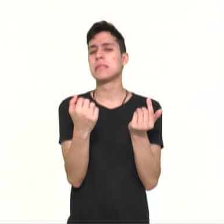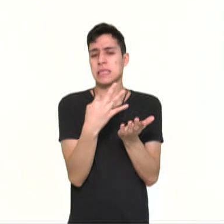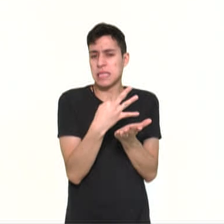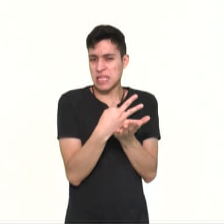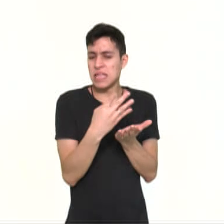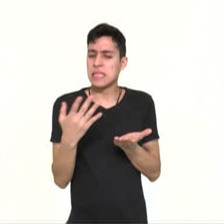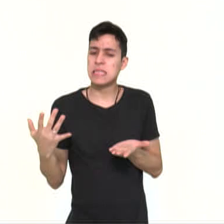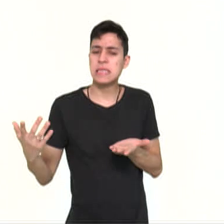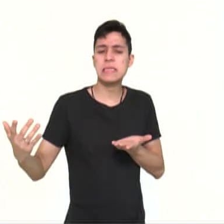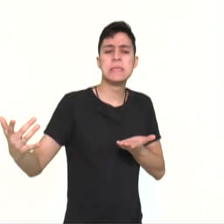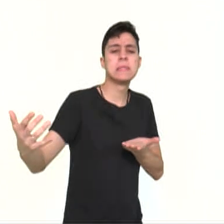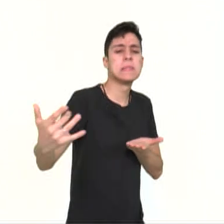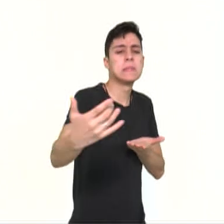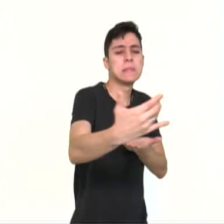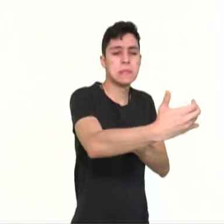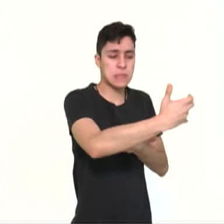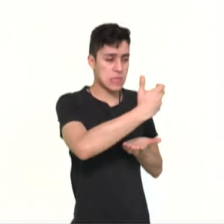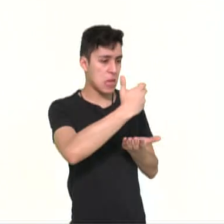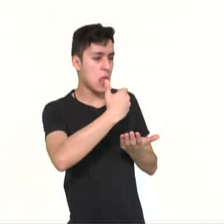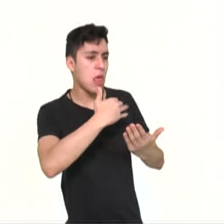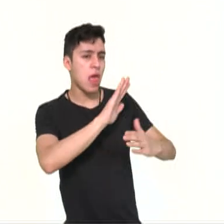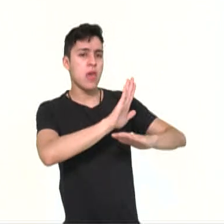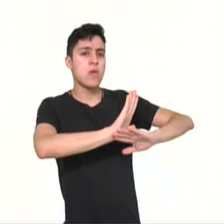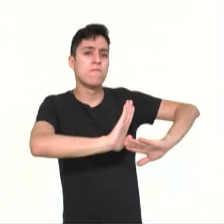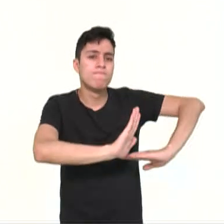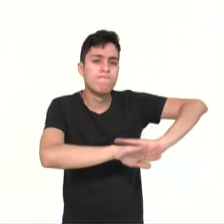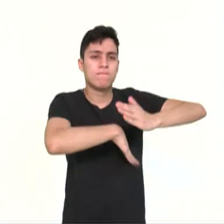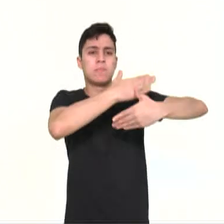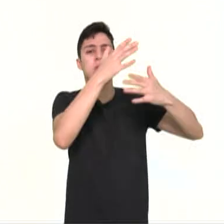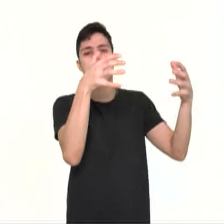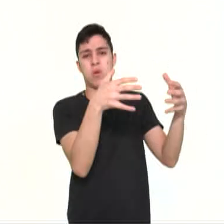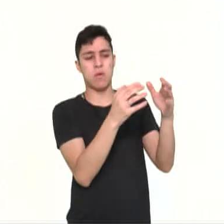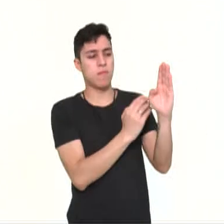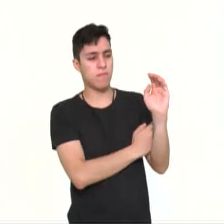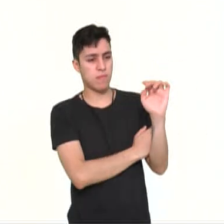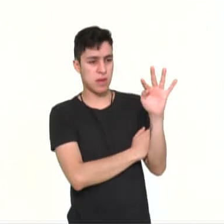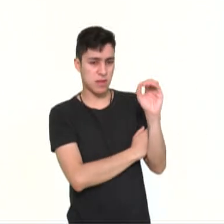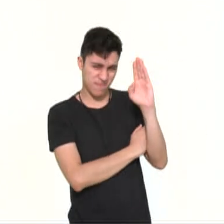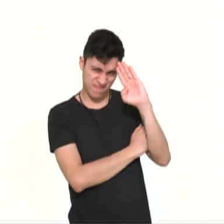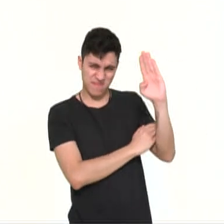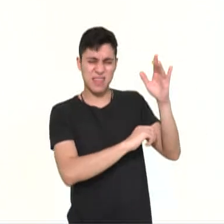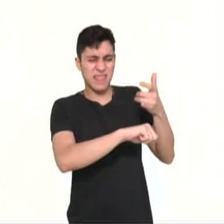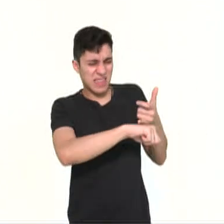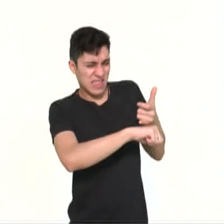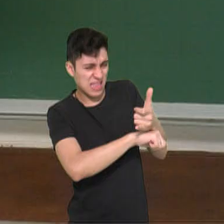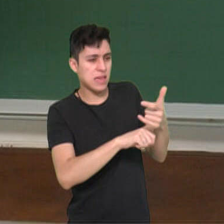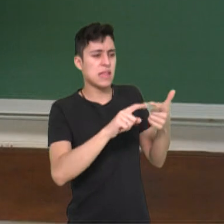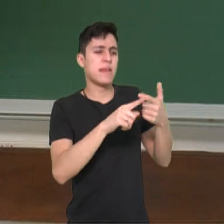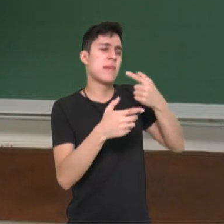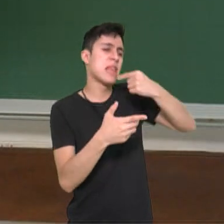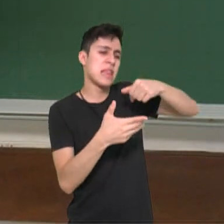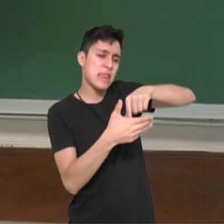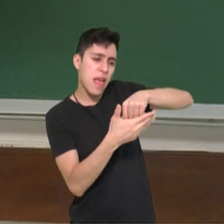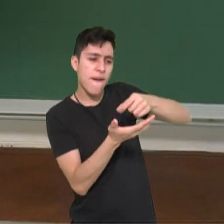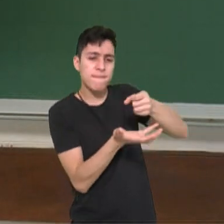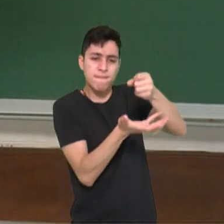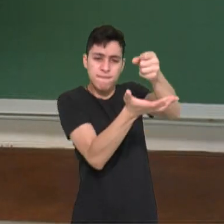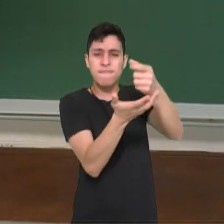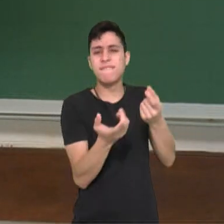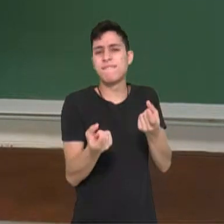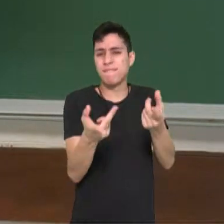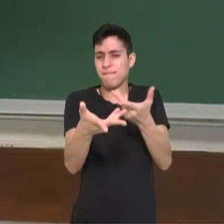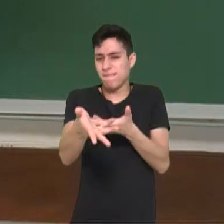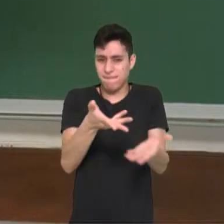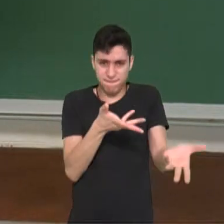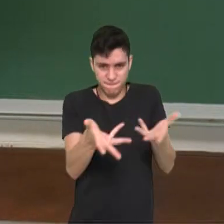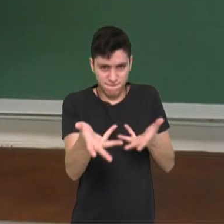acabar destacando os bantus, principalmente no comércio do ferro e do sal. Bom, a gente viu que